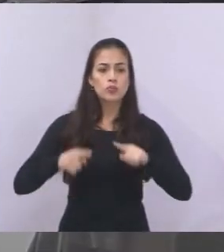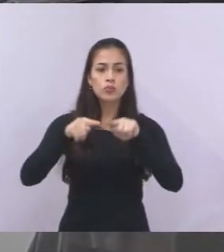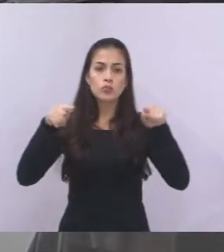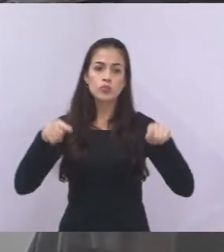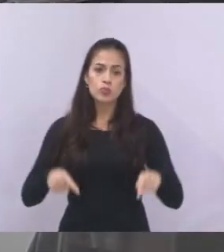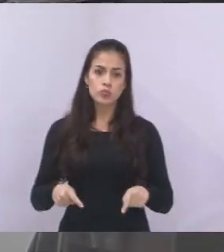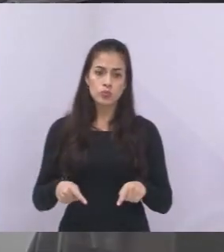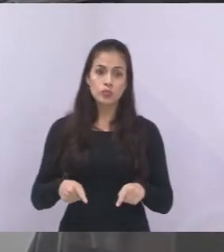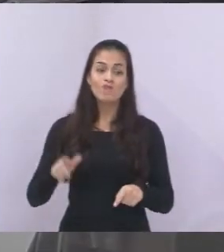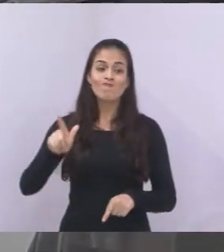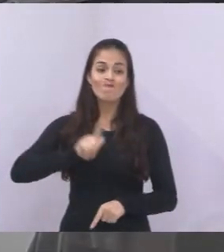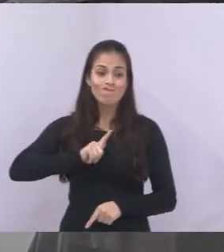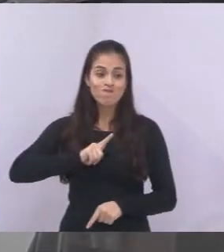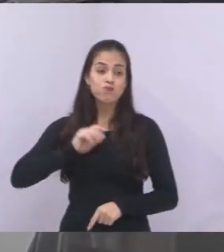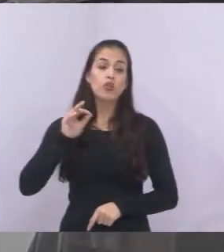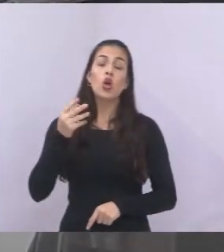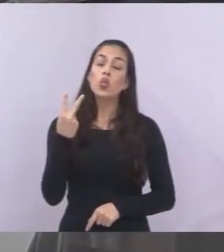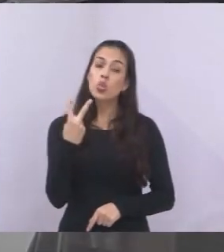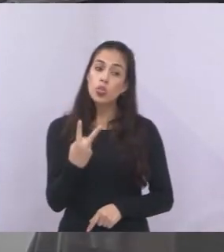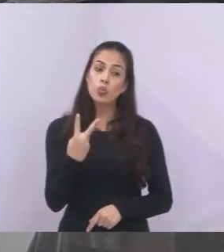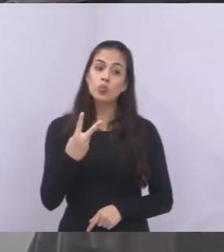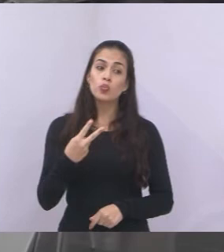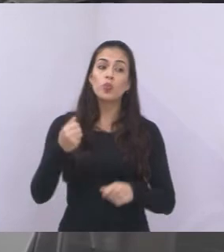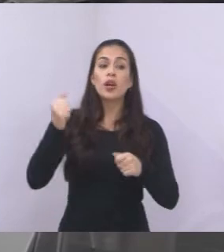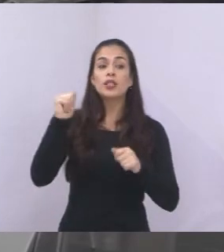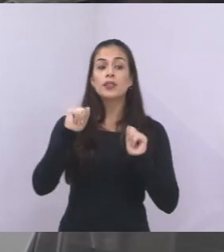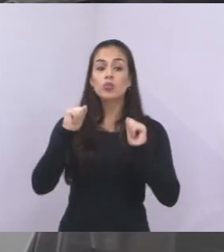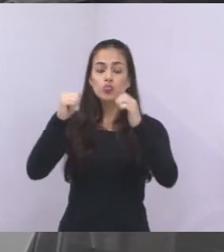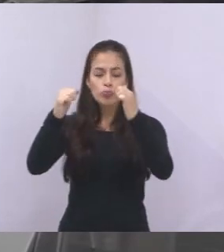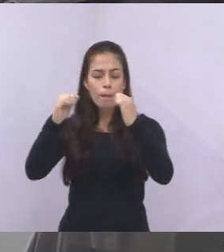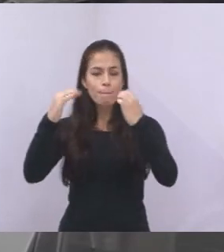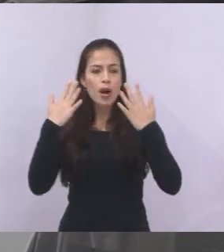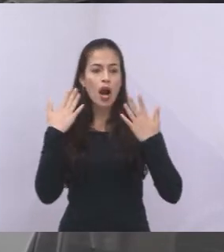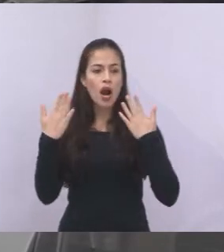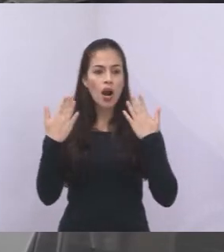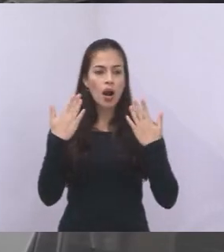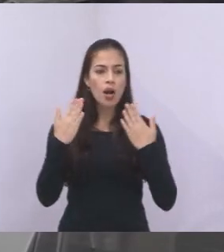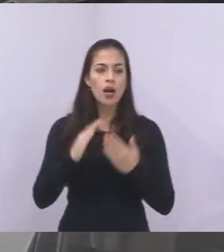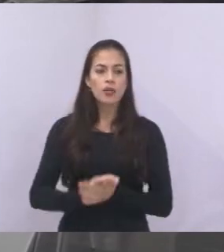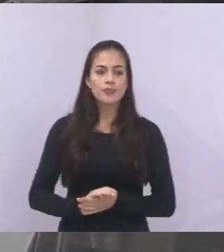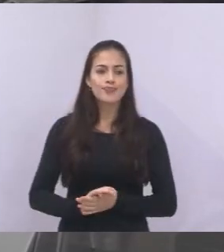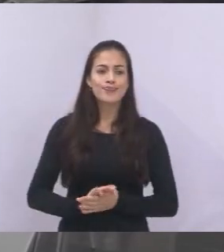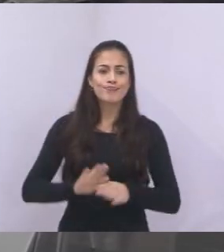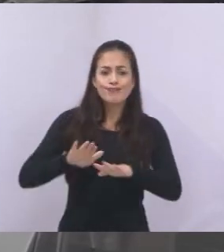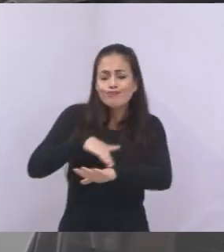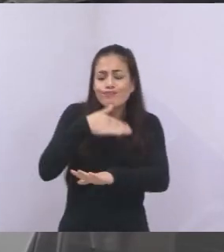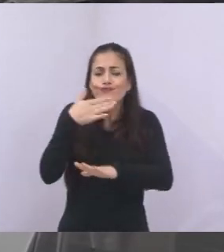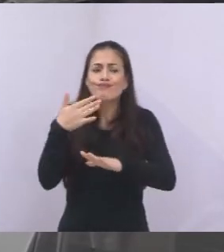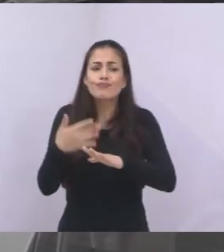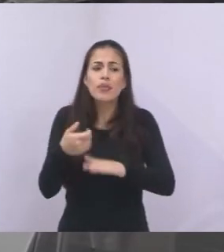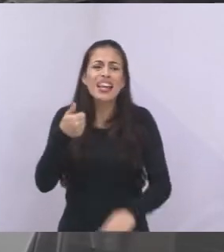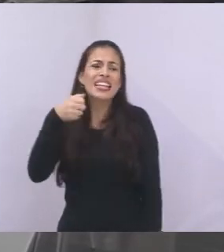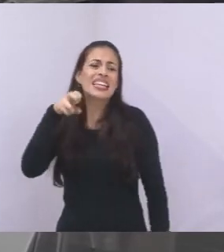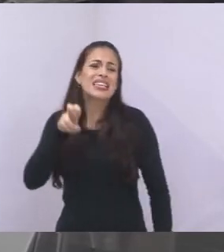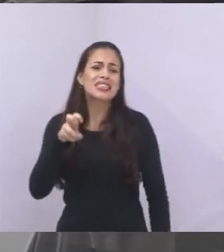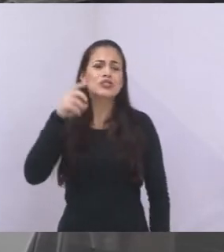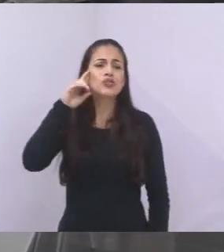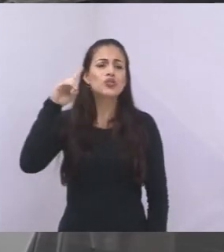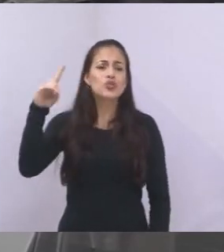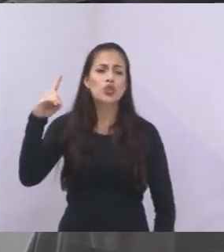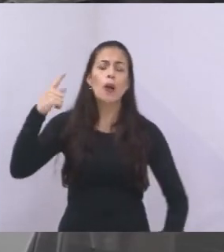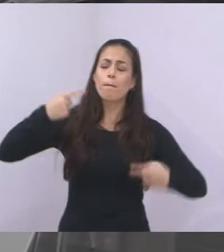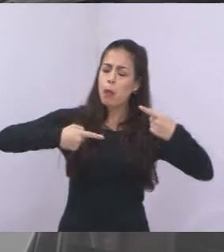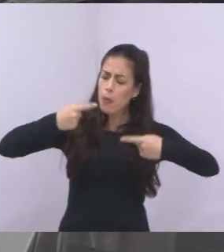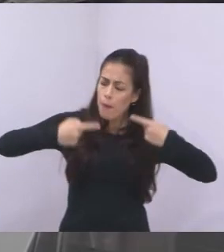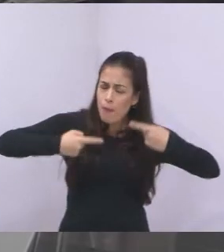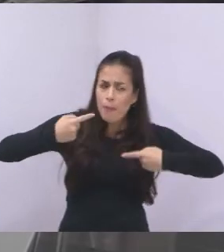duas audiências públicas, duas reuniões com o prefeito, são 20 dias de amplo debate democrático. E eu quero poder falar um